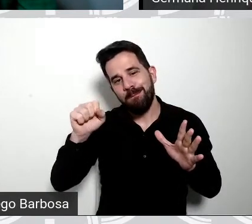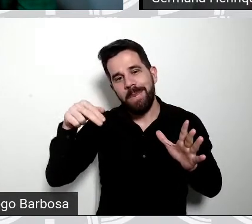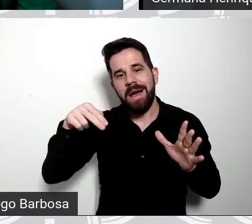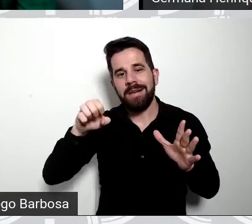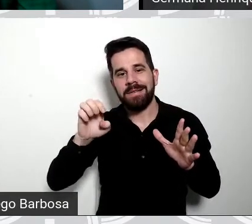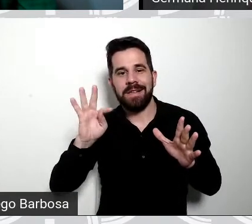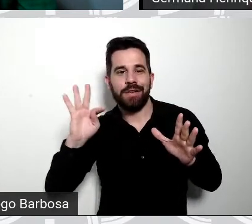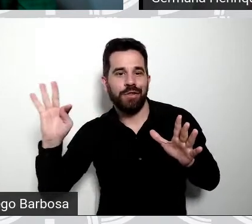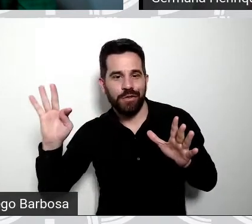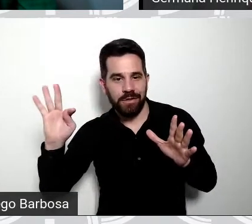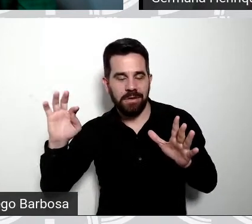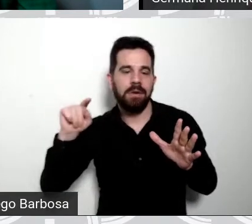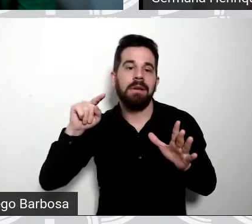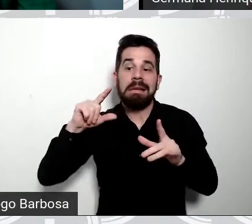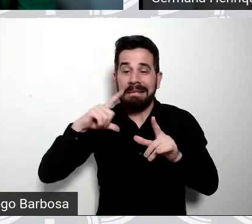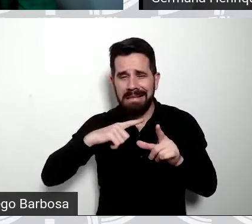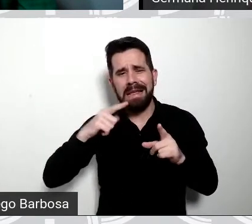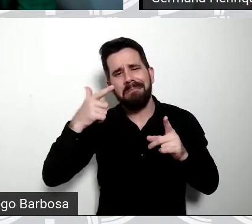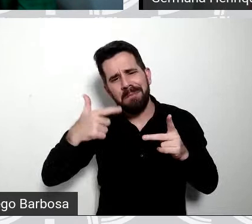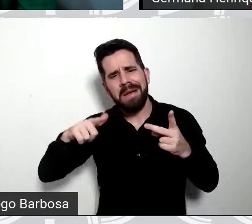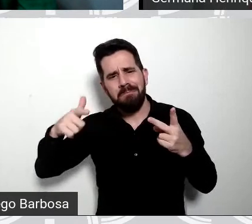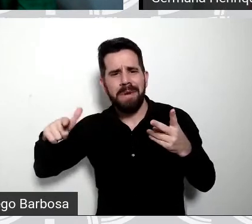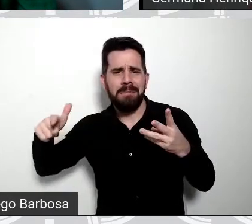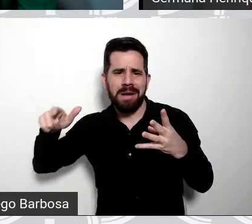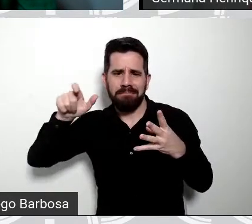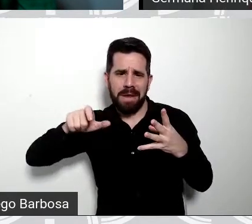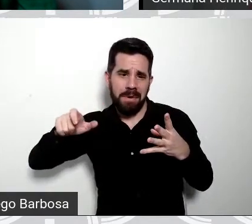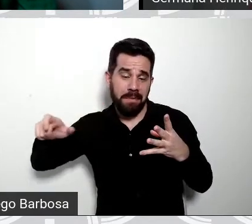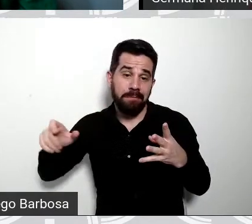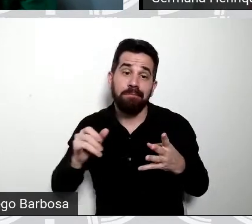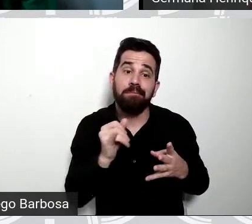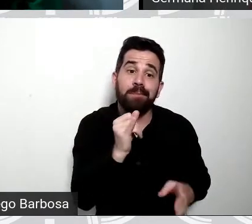antecessores, como Steiner,